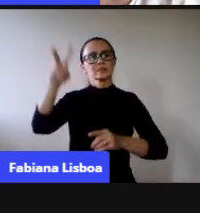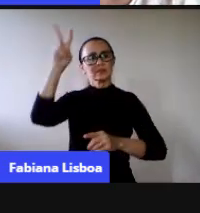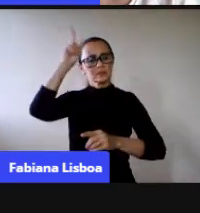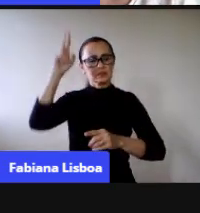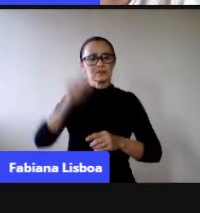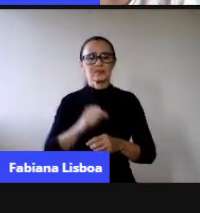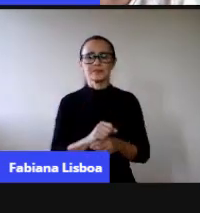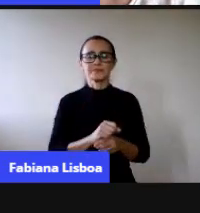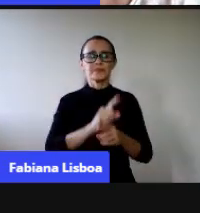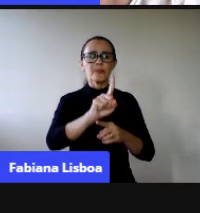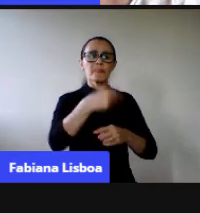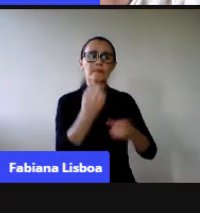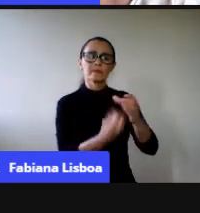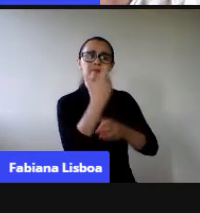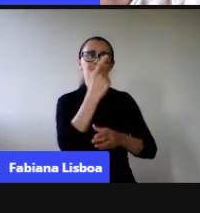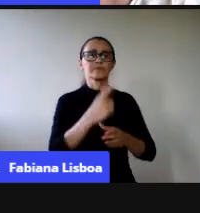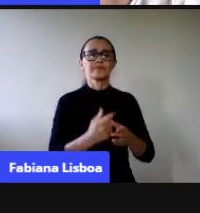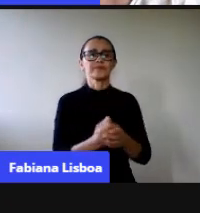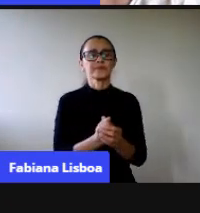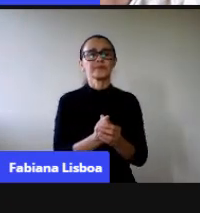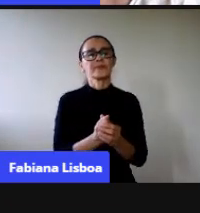a criação da lei de